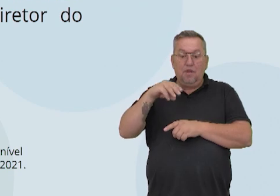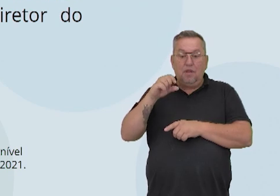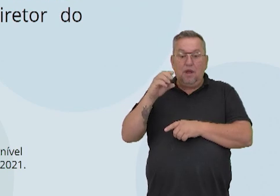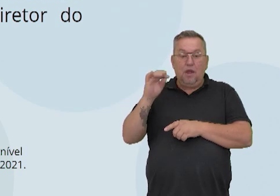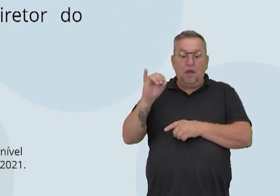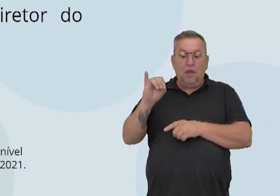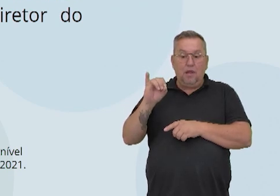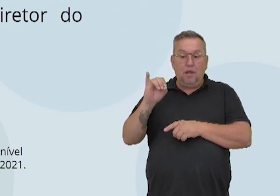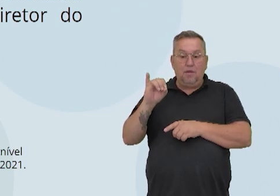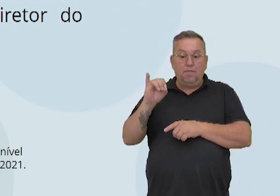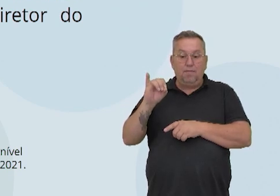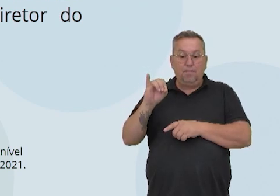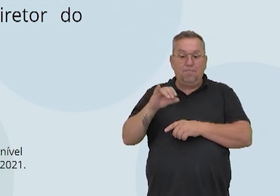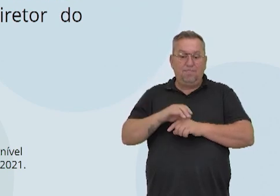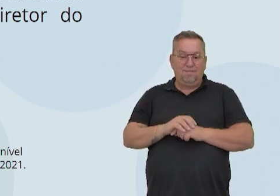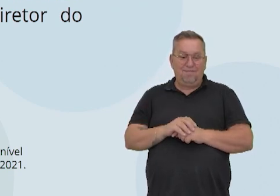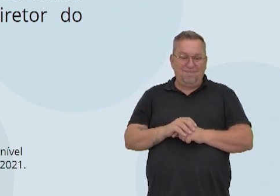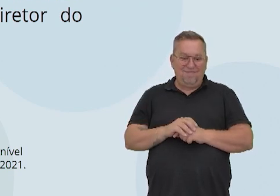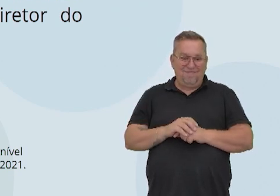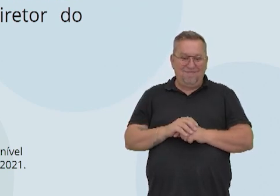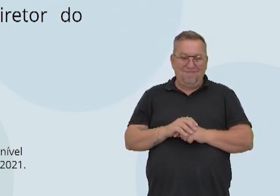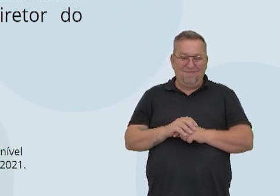LNA-MSTI. MC. Isso.